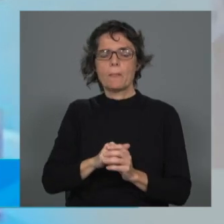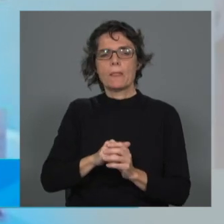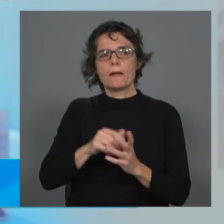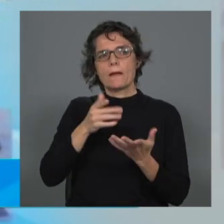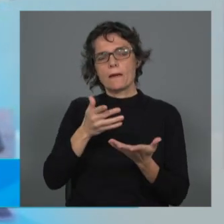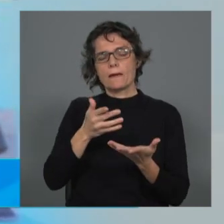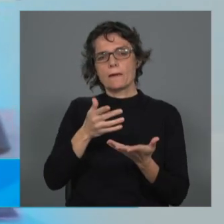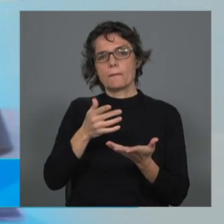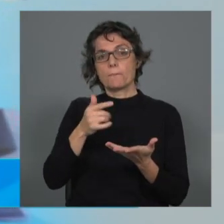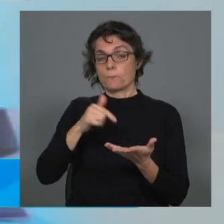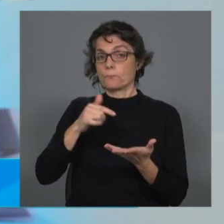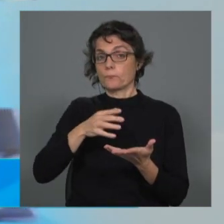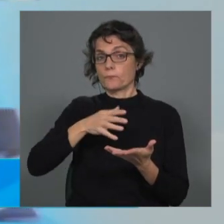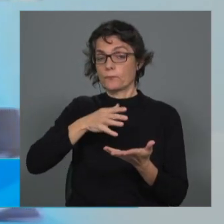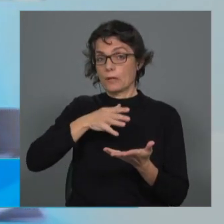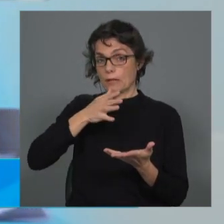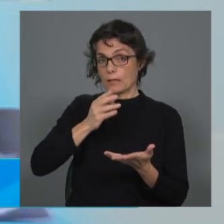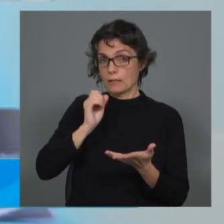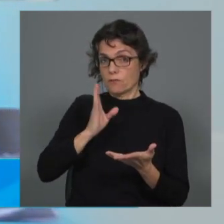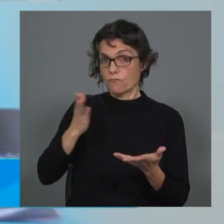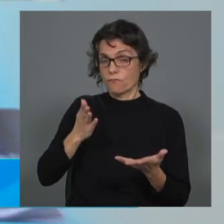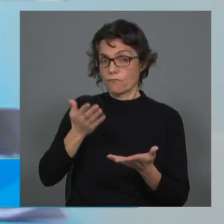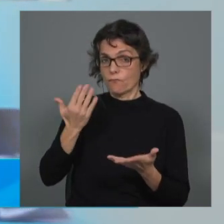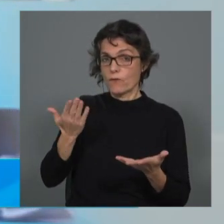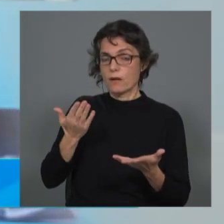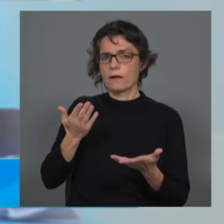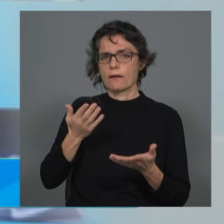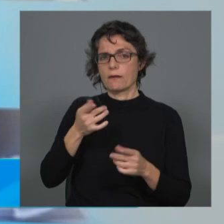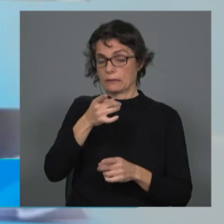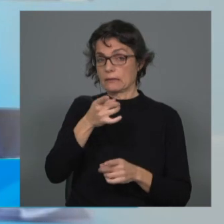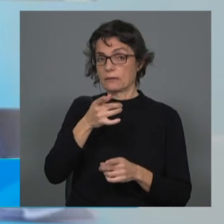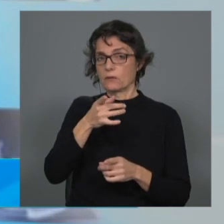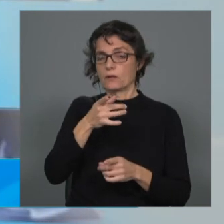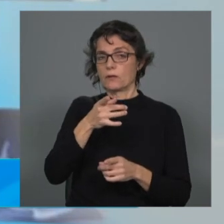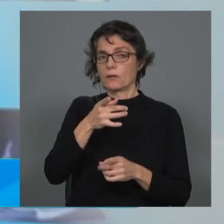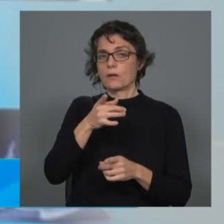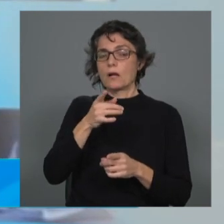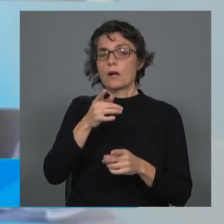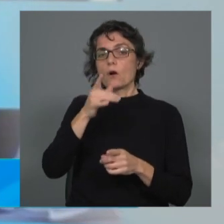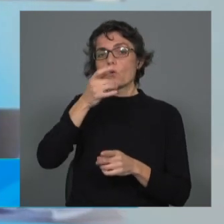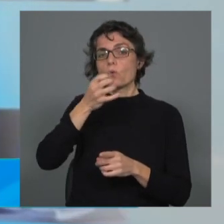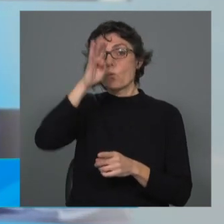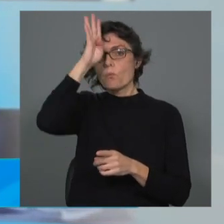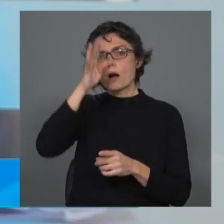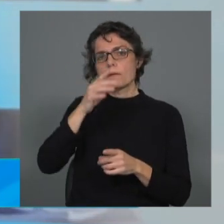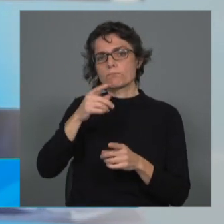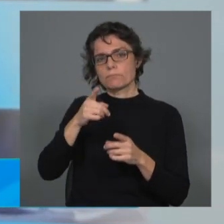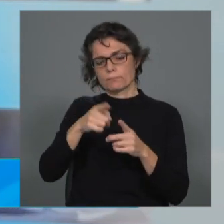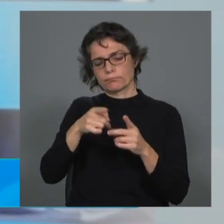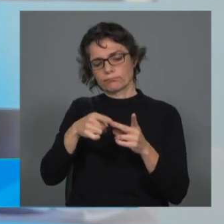Como já referiu, o Papa tem 3 preocupações fundamentais e são